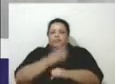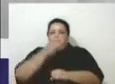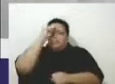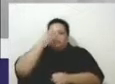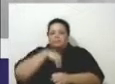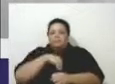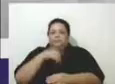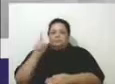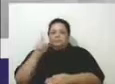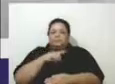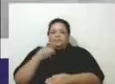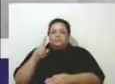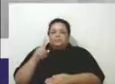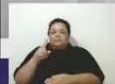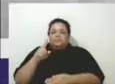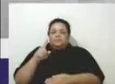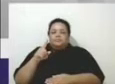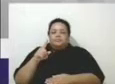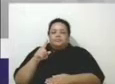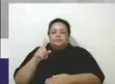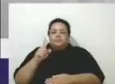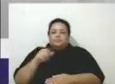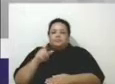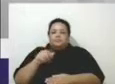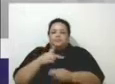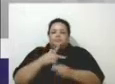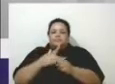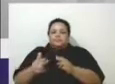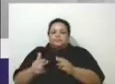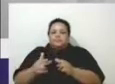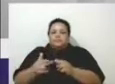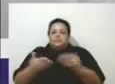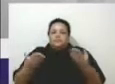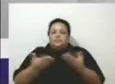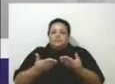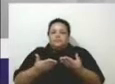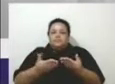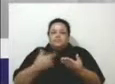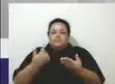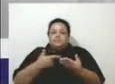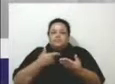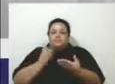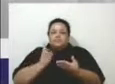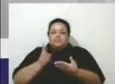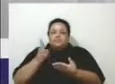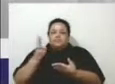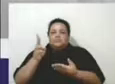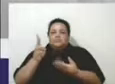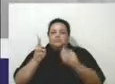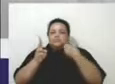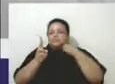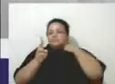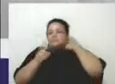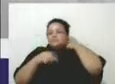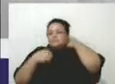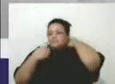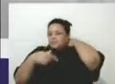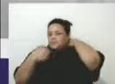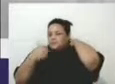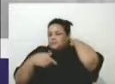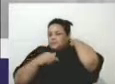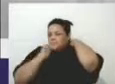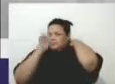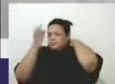de tentar né Então esse é uma conquista uma conquista que a gente vai poder tocar um dia e vai deixar pra população para